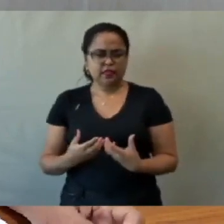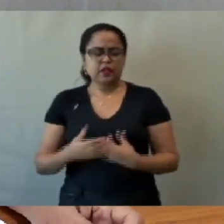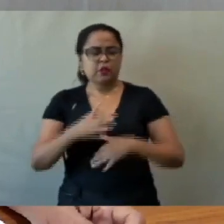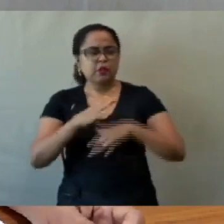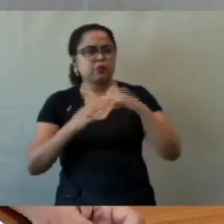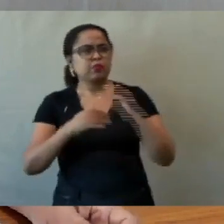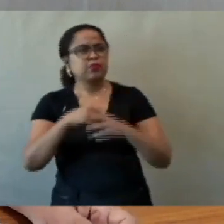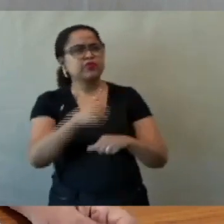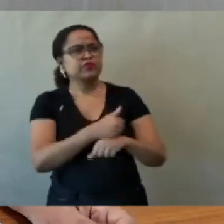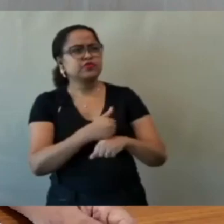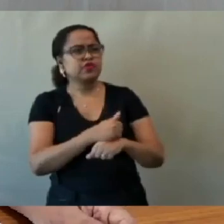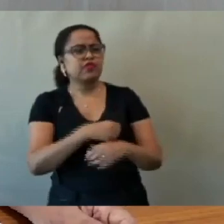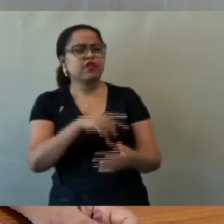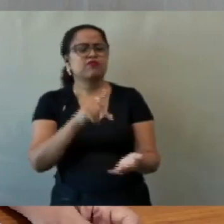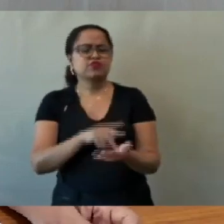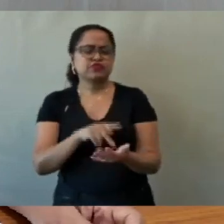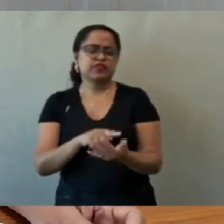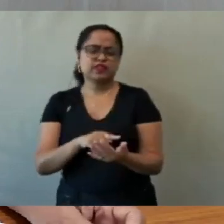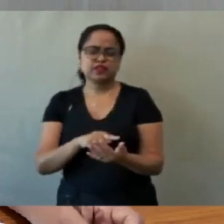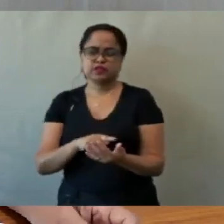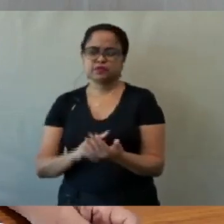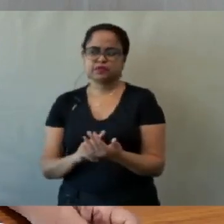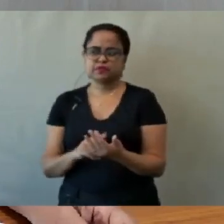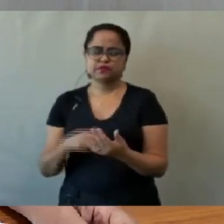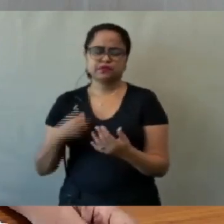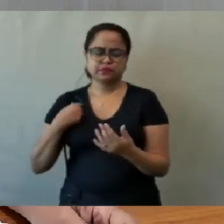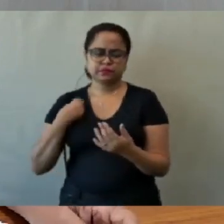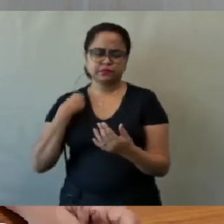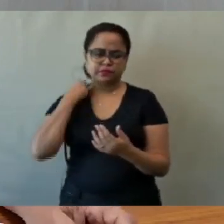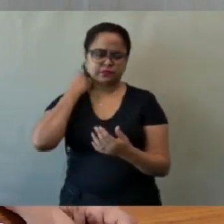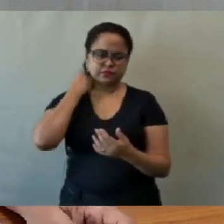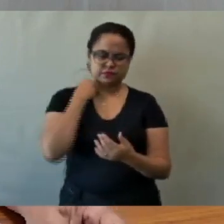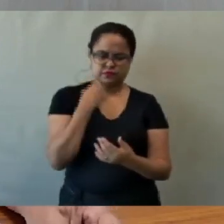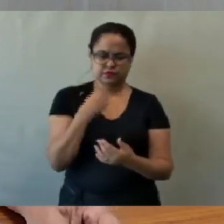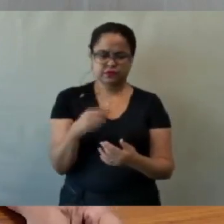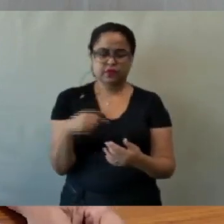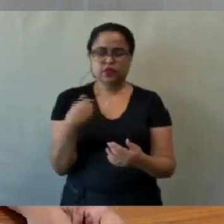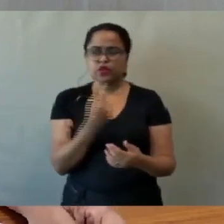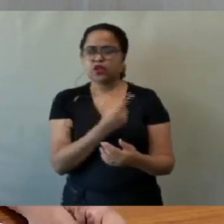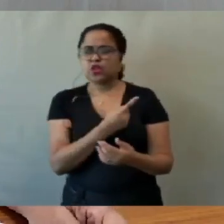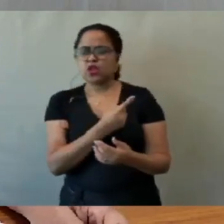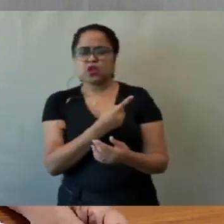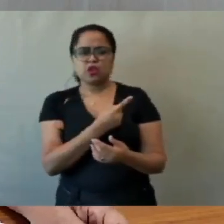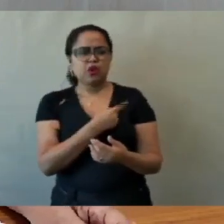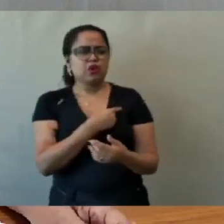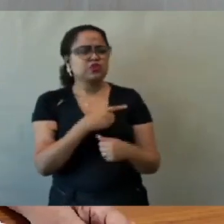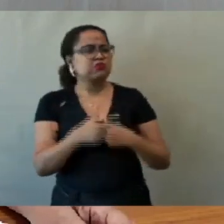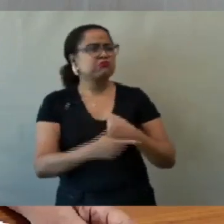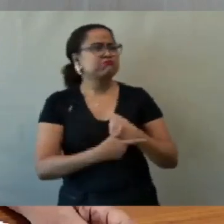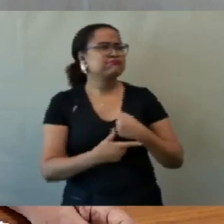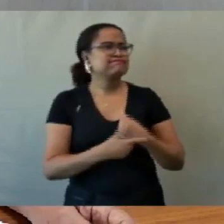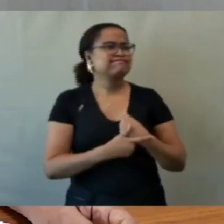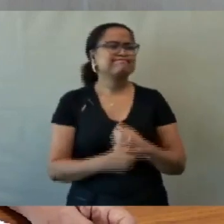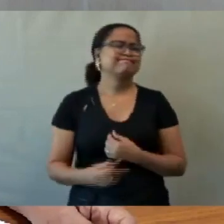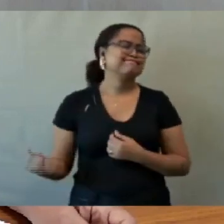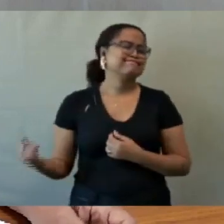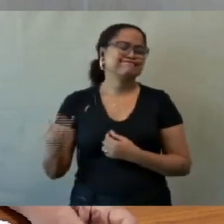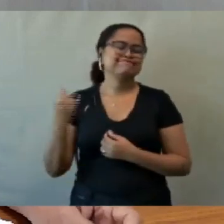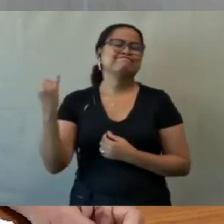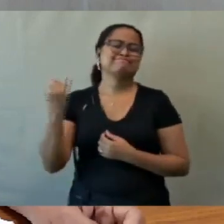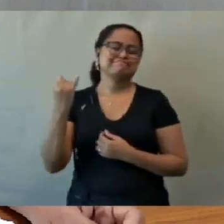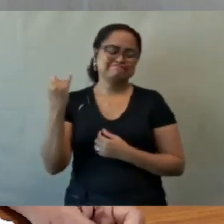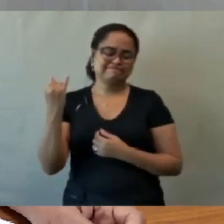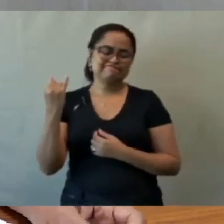tá? E a gente é a nossa função é muito importante dentro